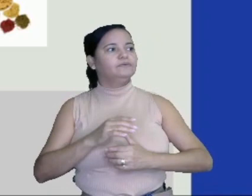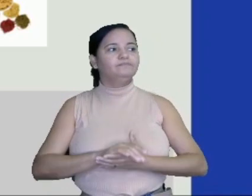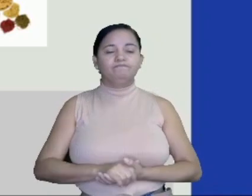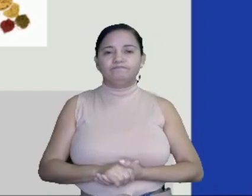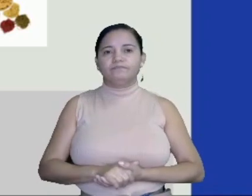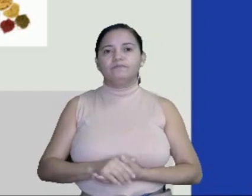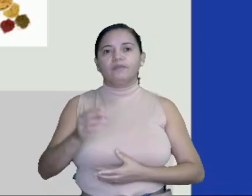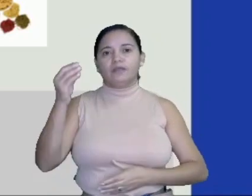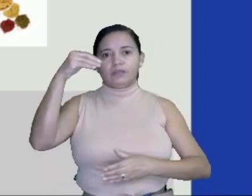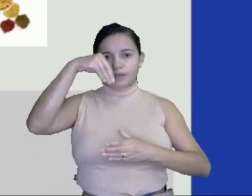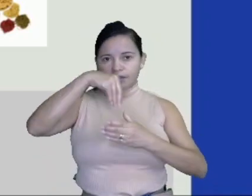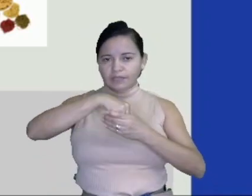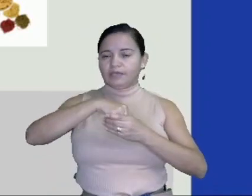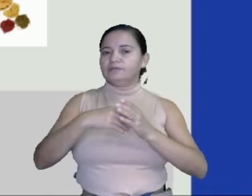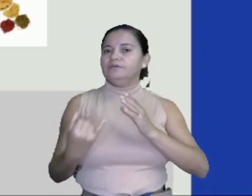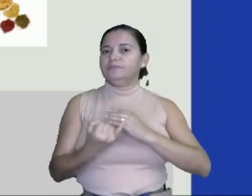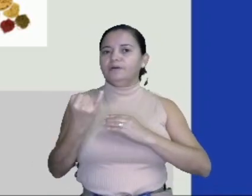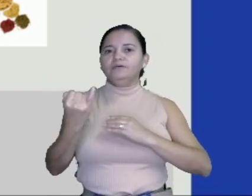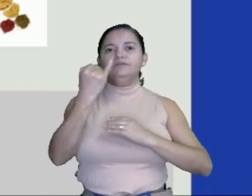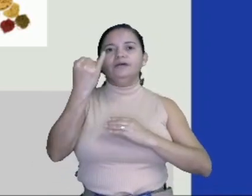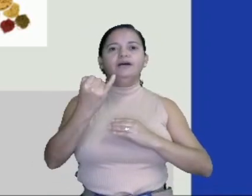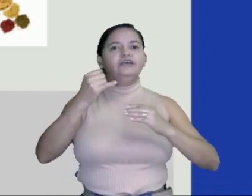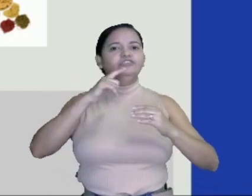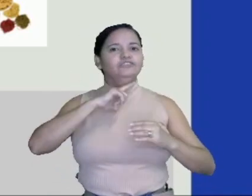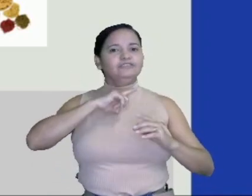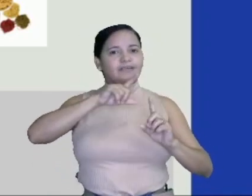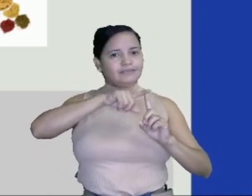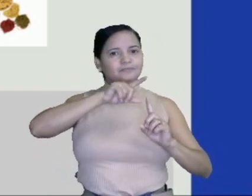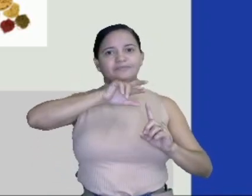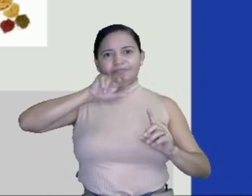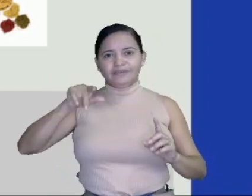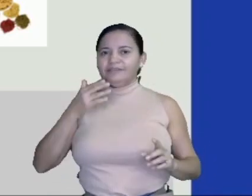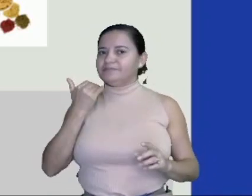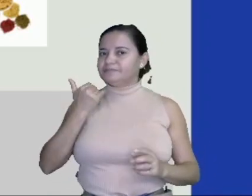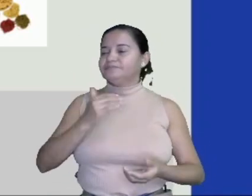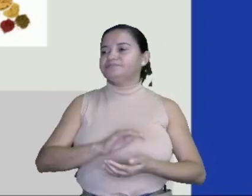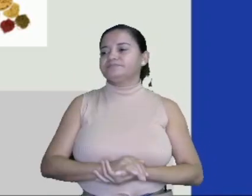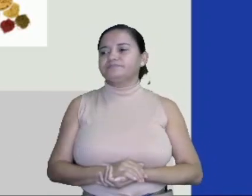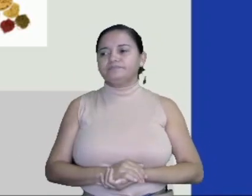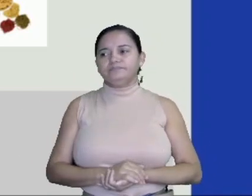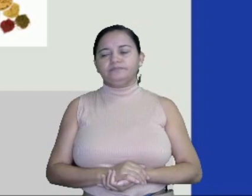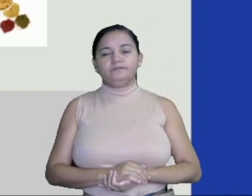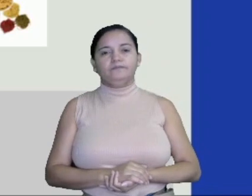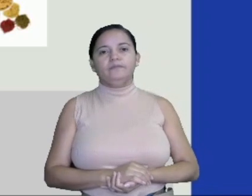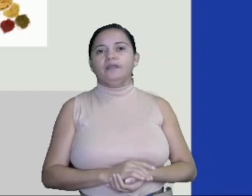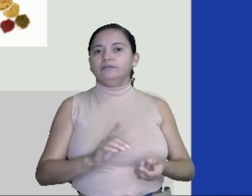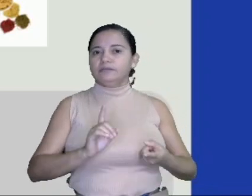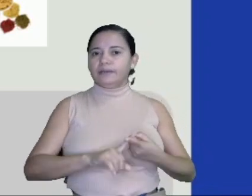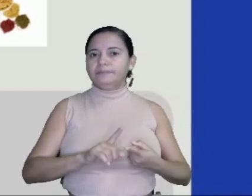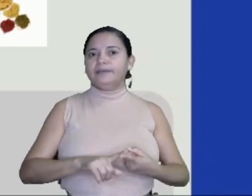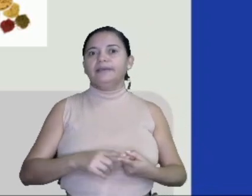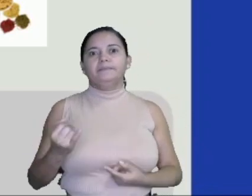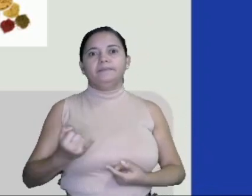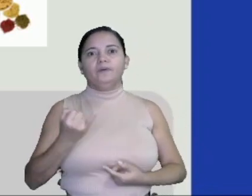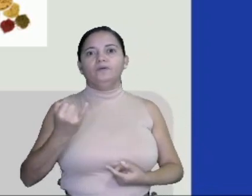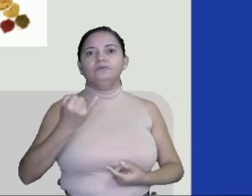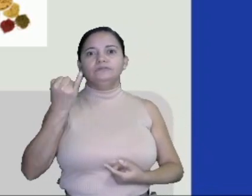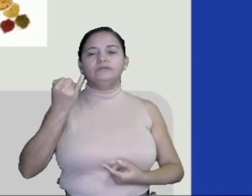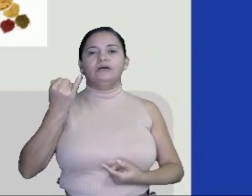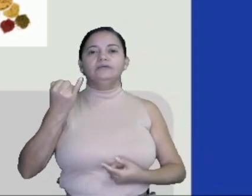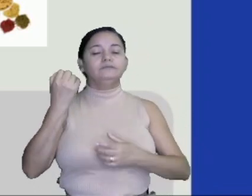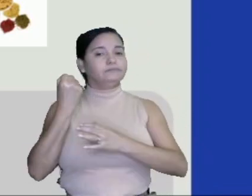da nossa alimentação diariamente. E aprendemos também que o alimento, além de ser saudável, ele precisa